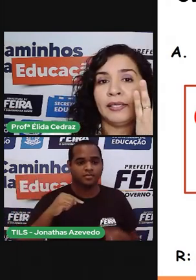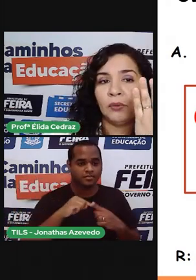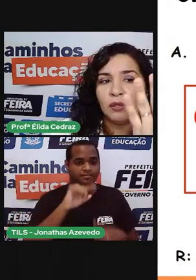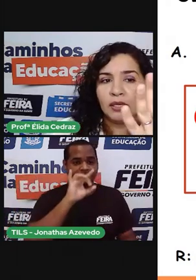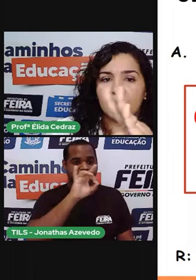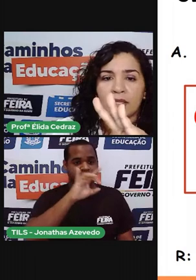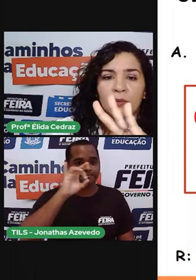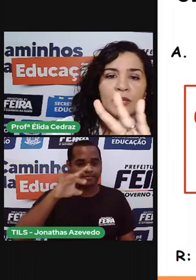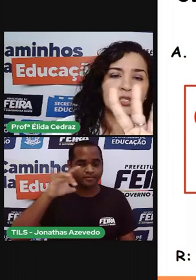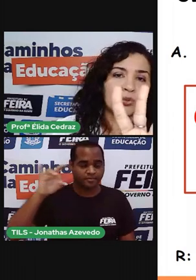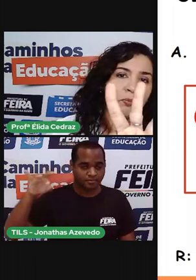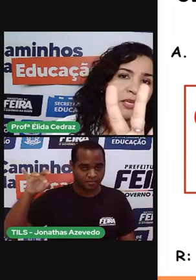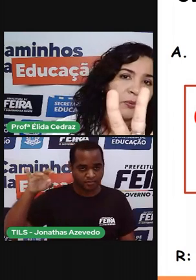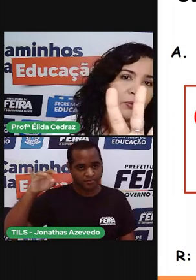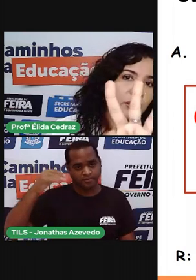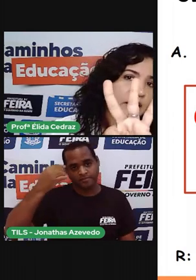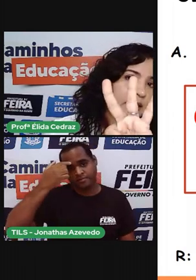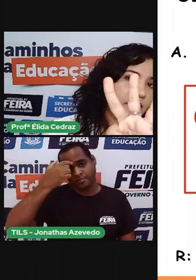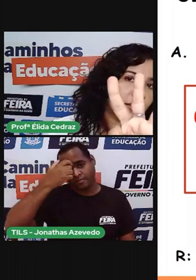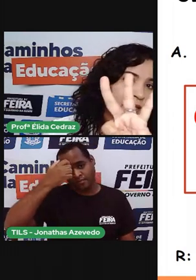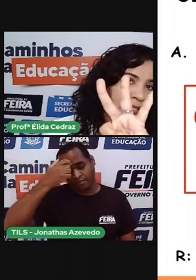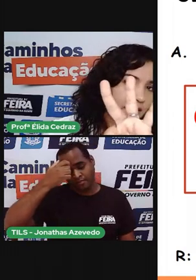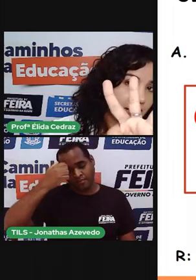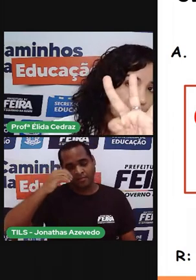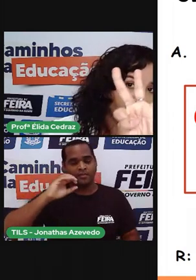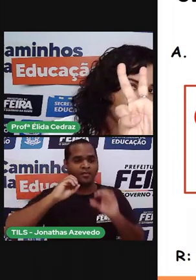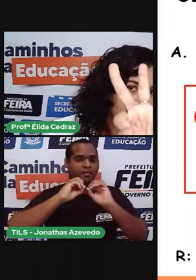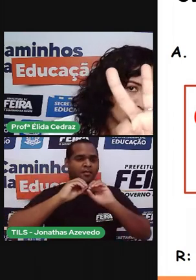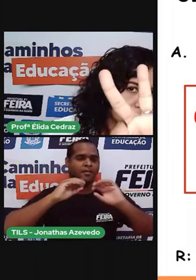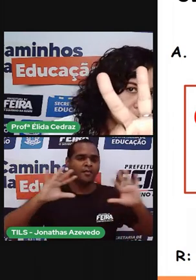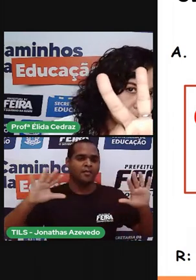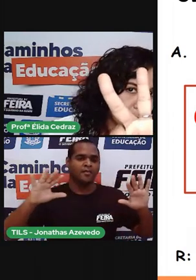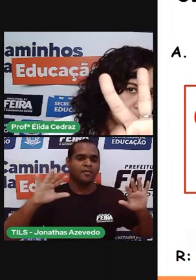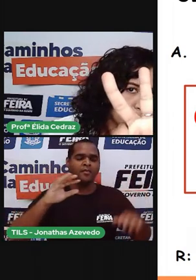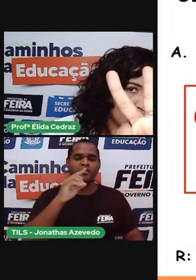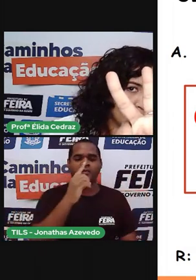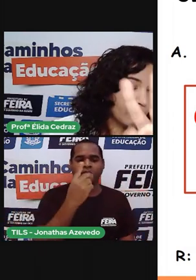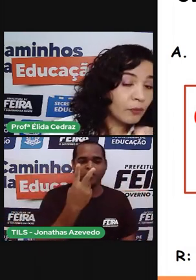cada quilo. Então, ele descobriu que seriam